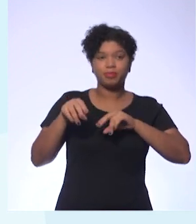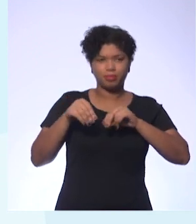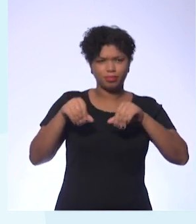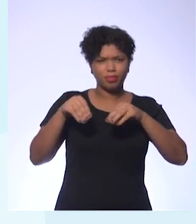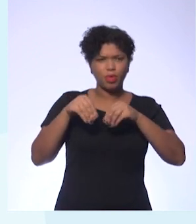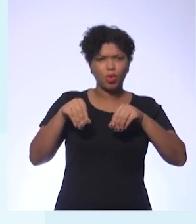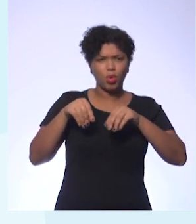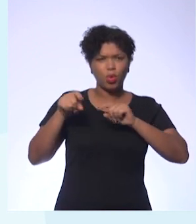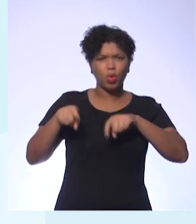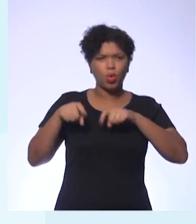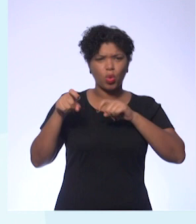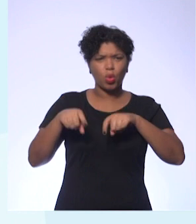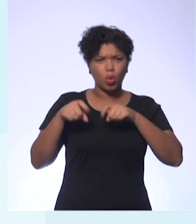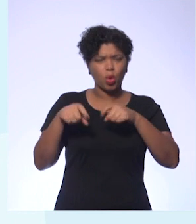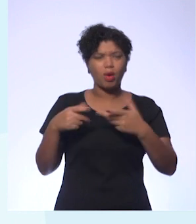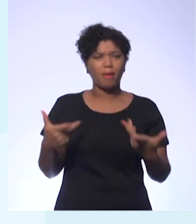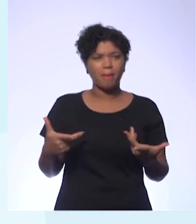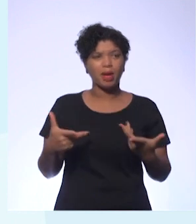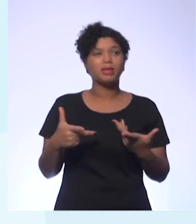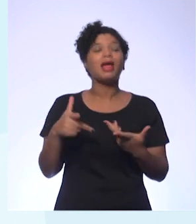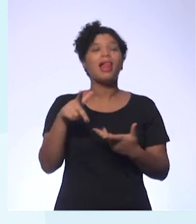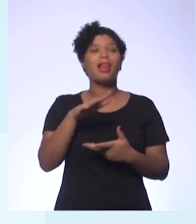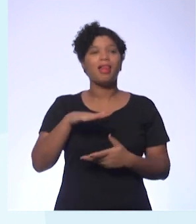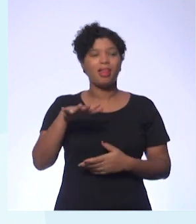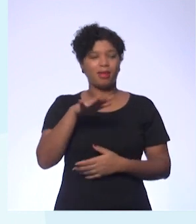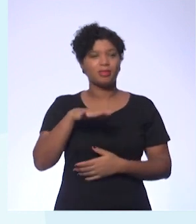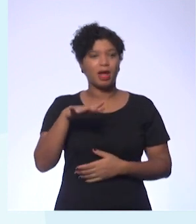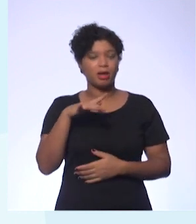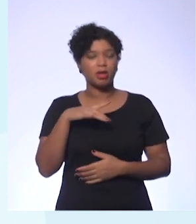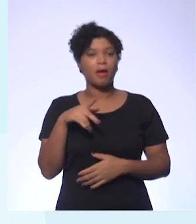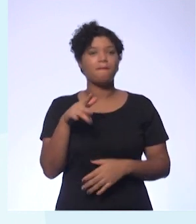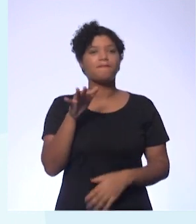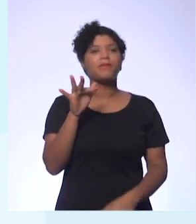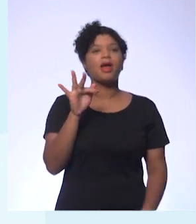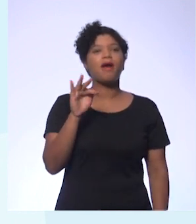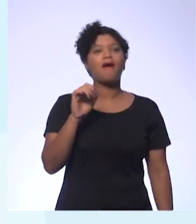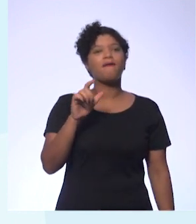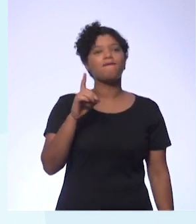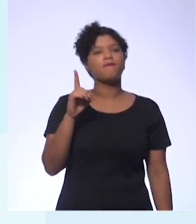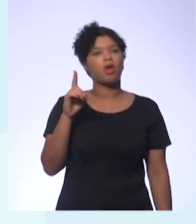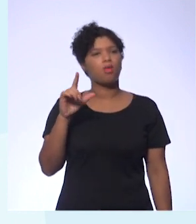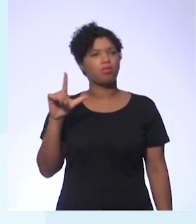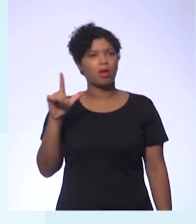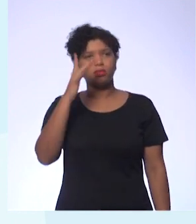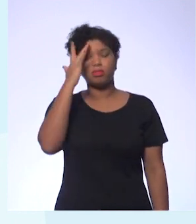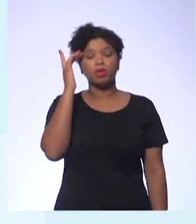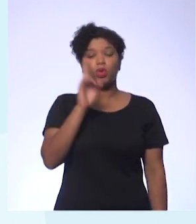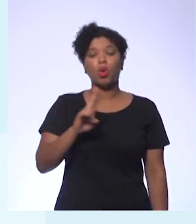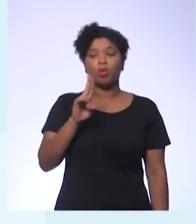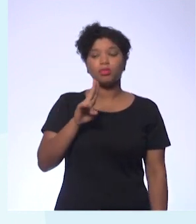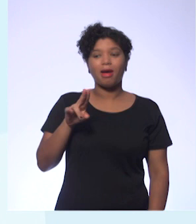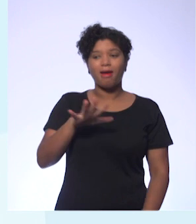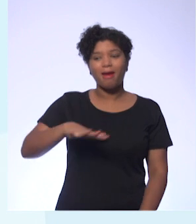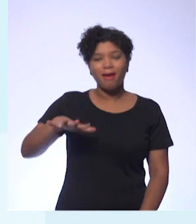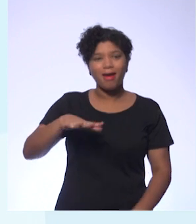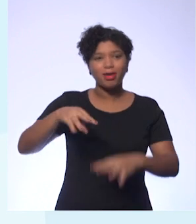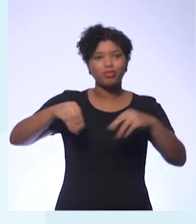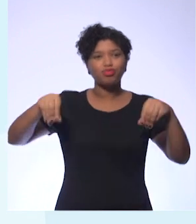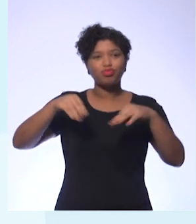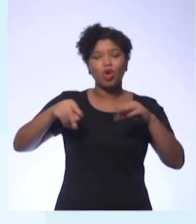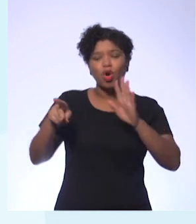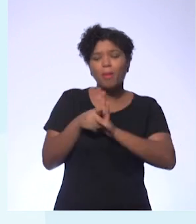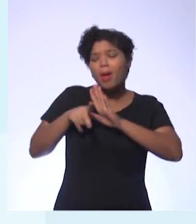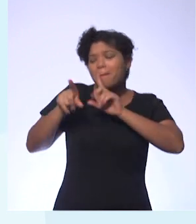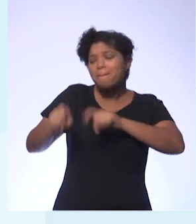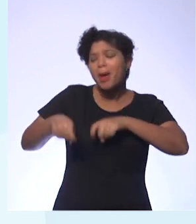lá no feudalismo, terras comunais, todos podiam utilizar aquelas terras para agricultura, só que nós tínhamos uma